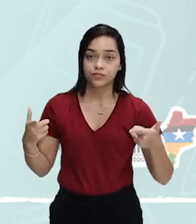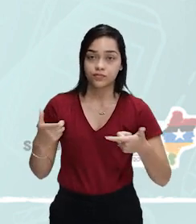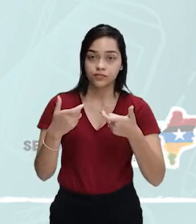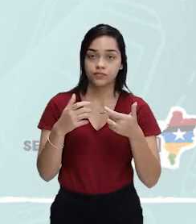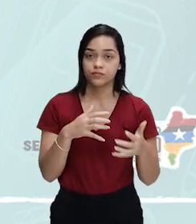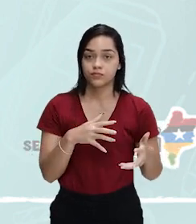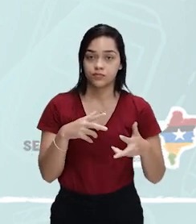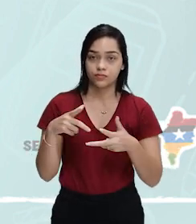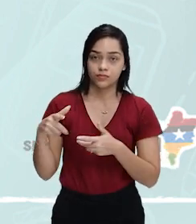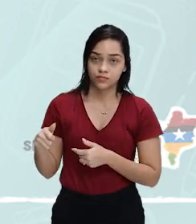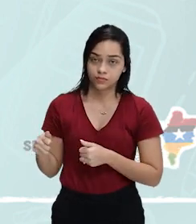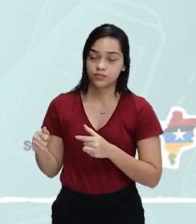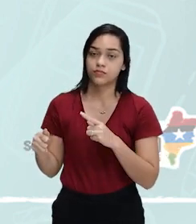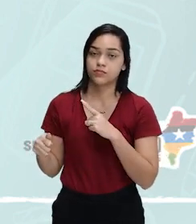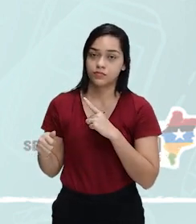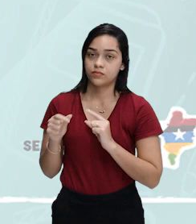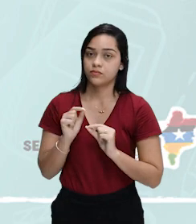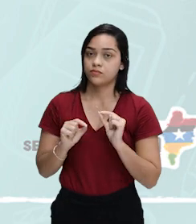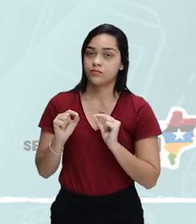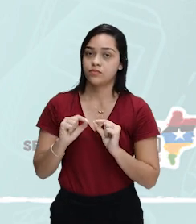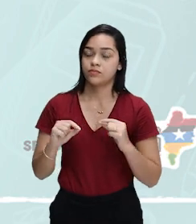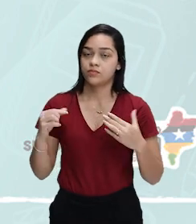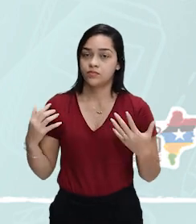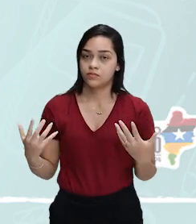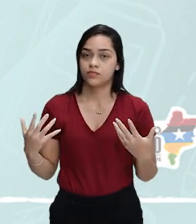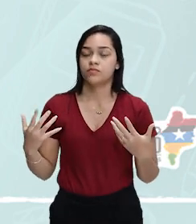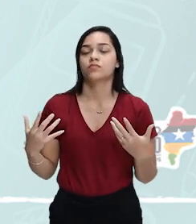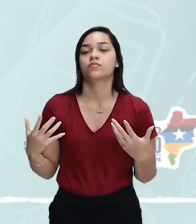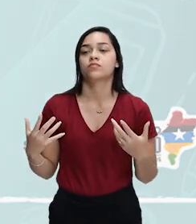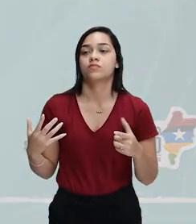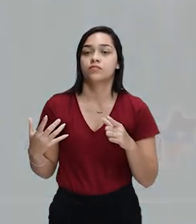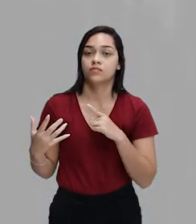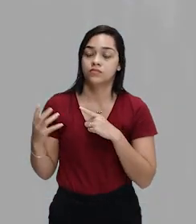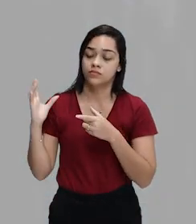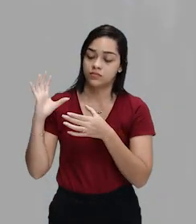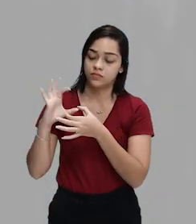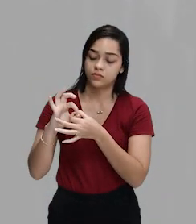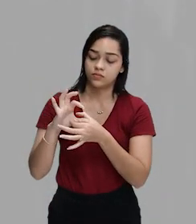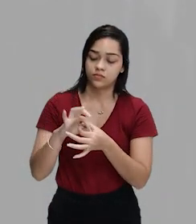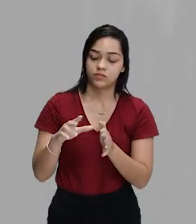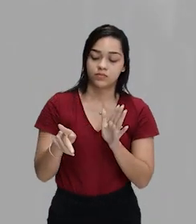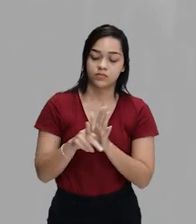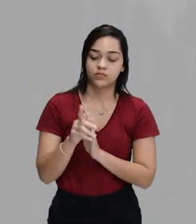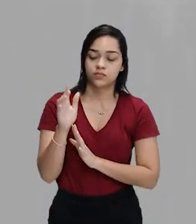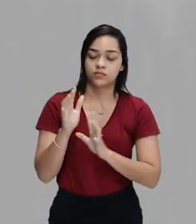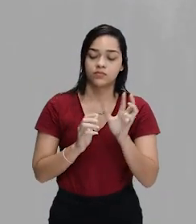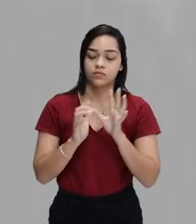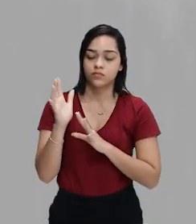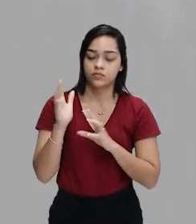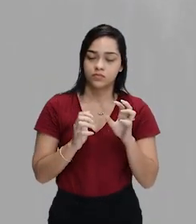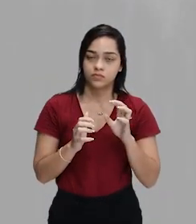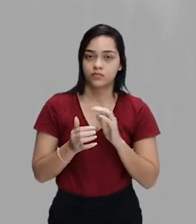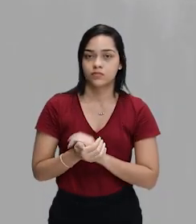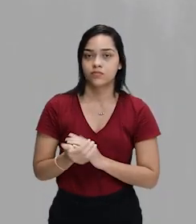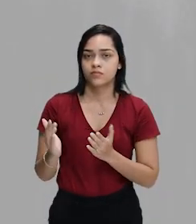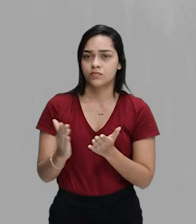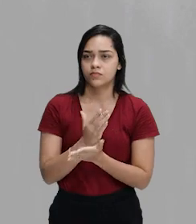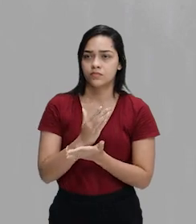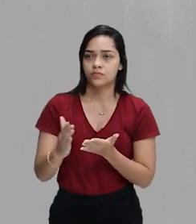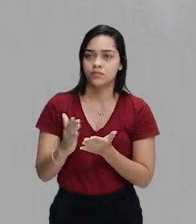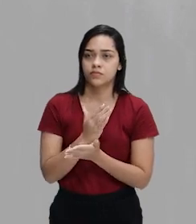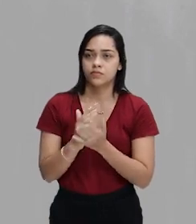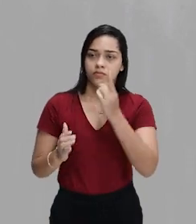Mundial, ele é reflexo, acima de tudo, do contexto da própria guerra. Então, algumas